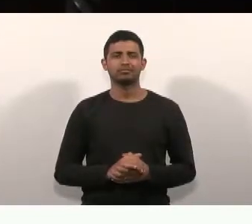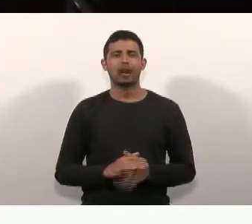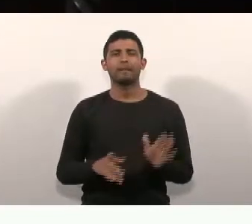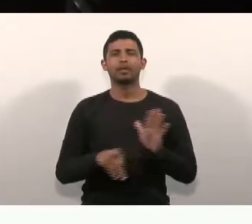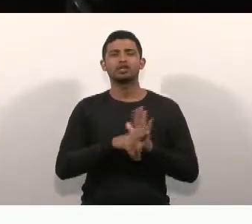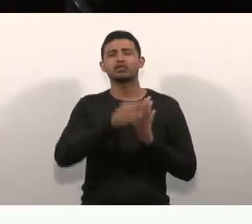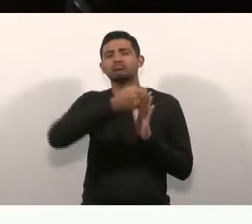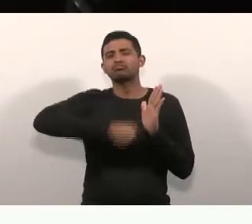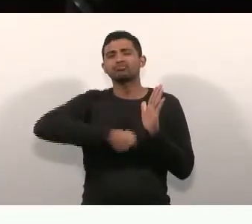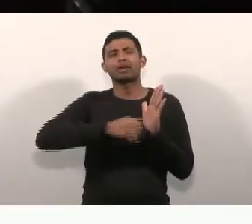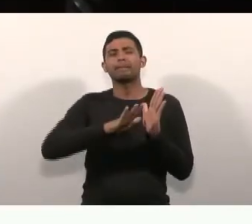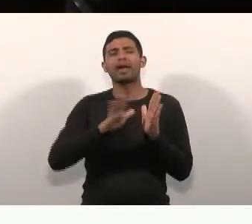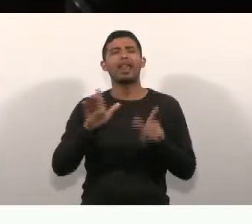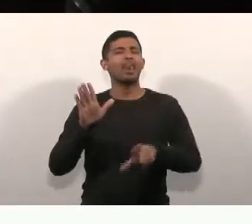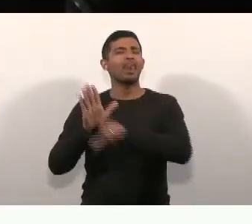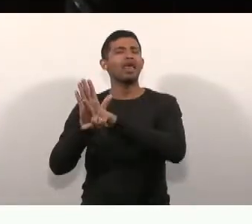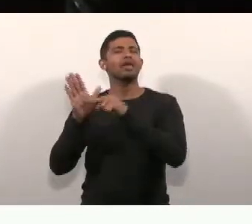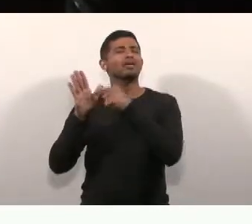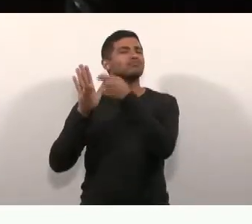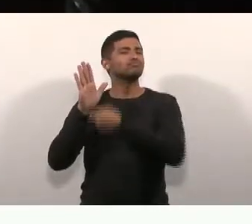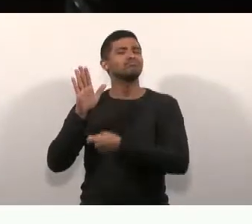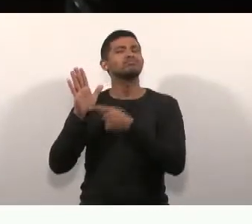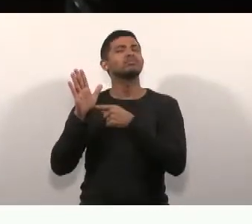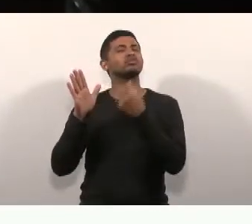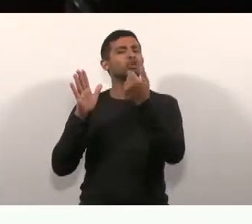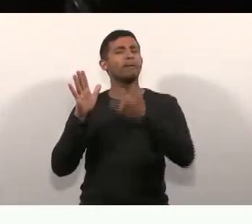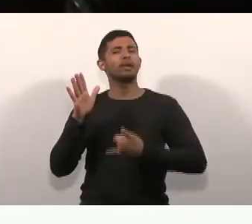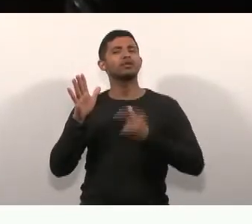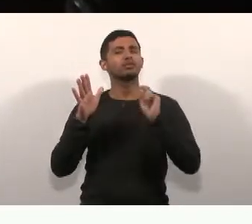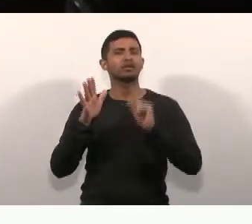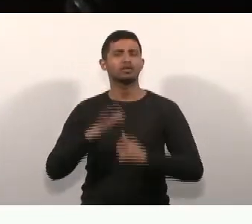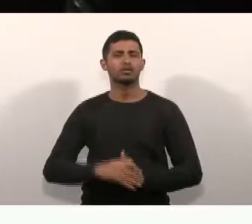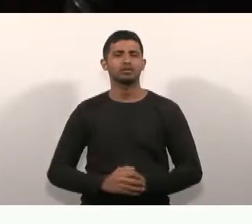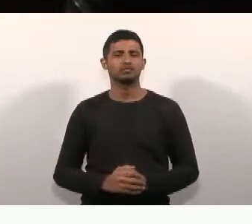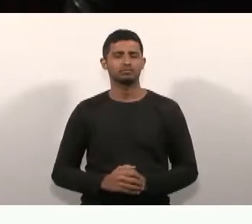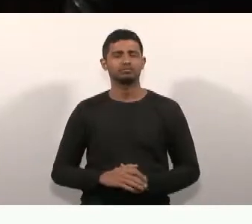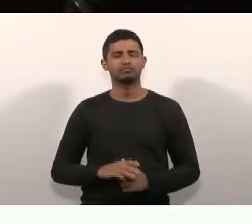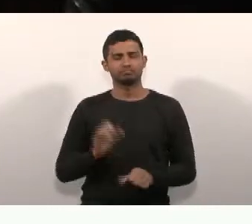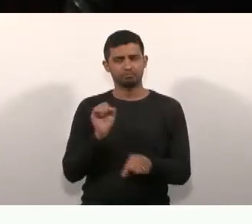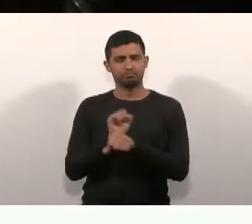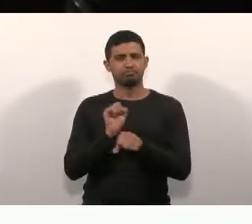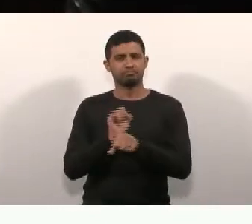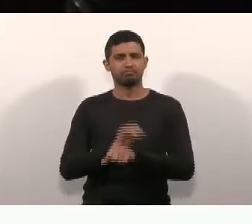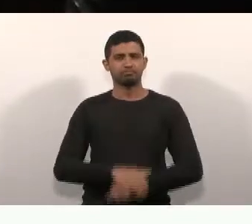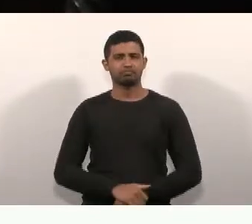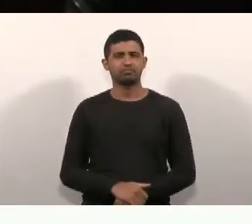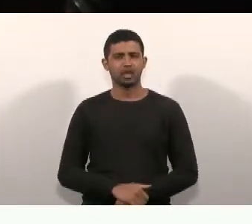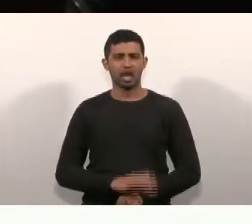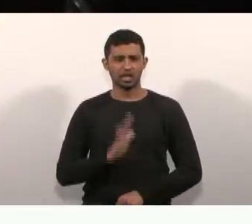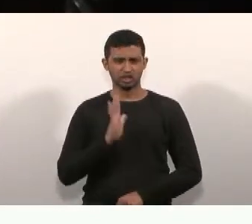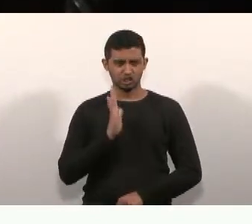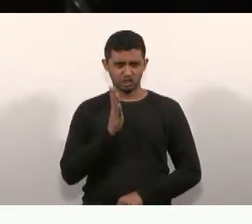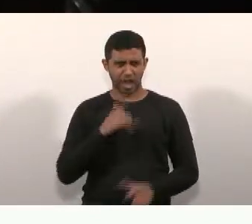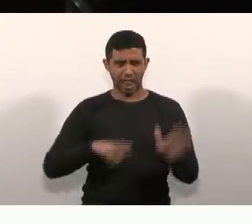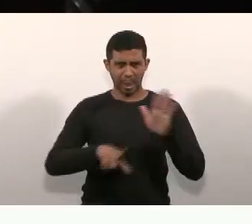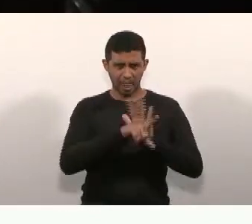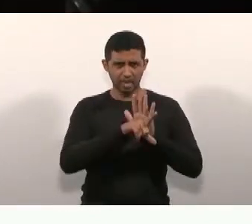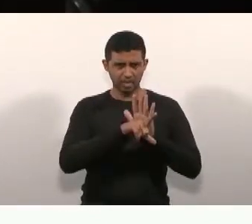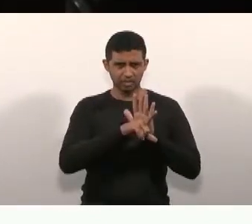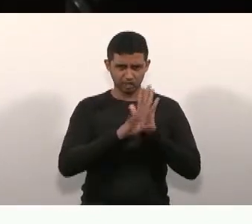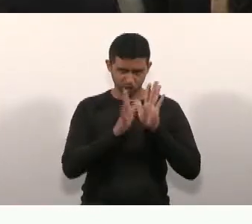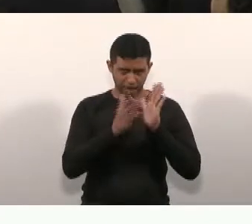outro, a lei que... Não. Você Vou pegar aqui, então. já está devidamente regulamentada essa lei? A lei 4.000? está em vigor,